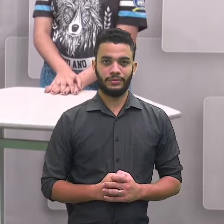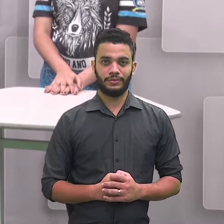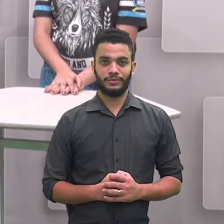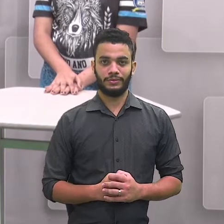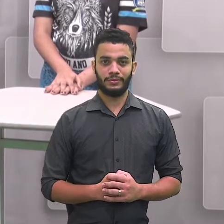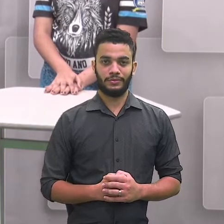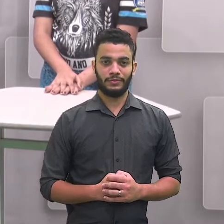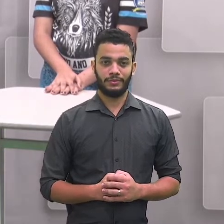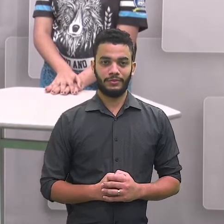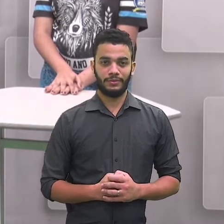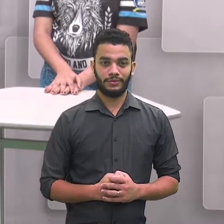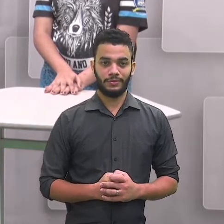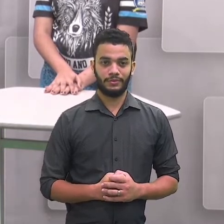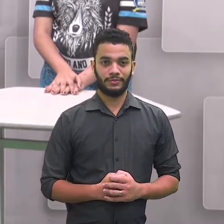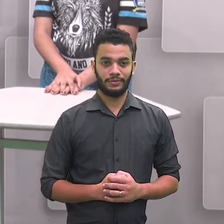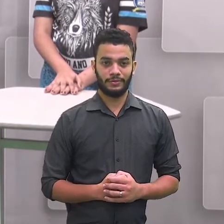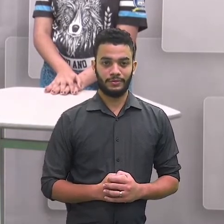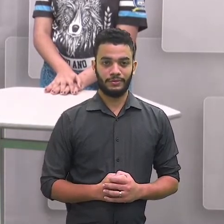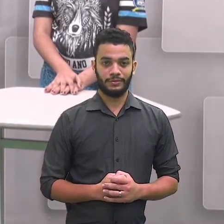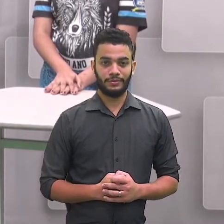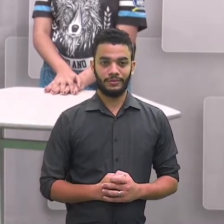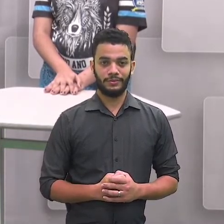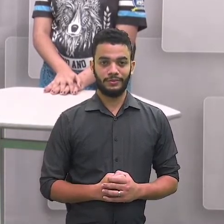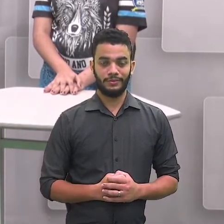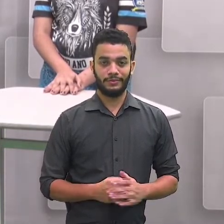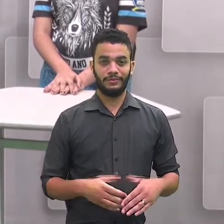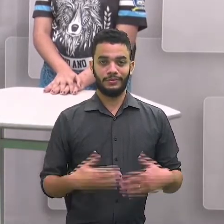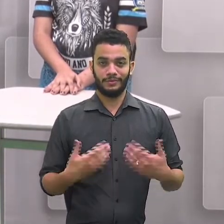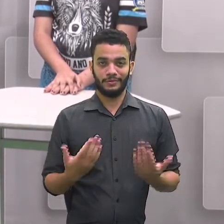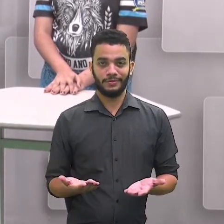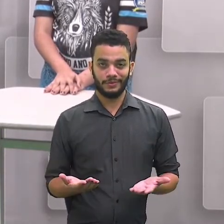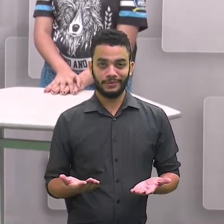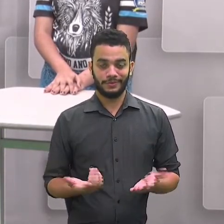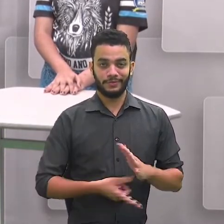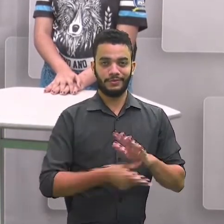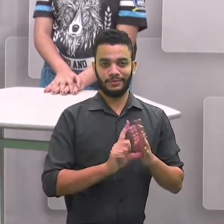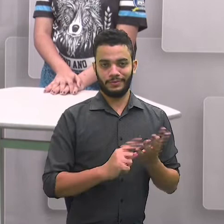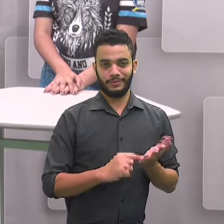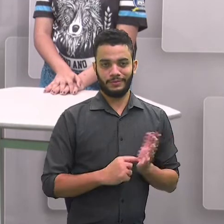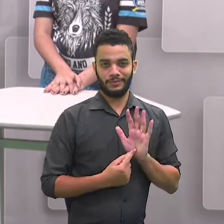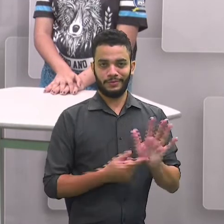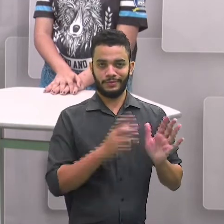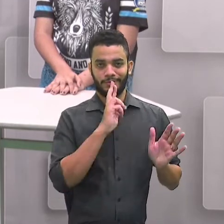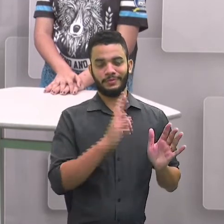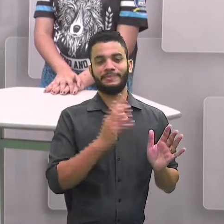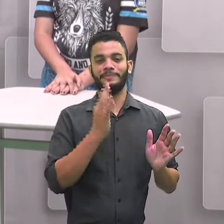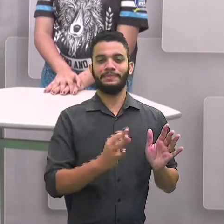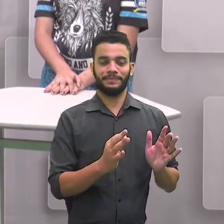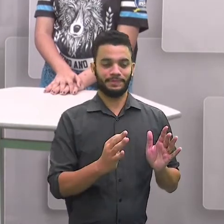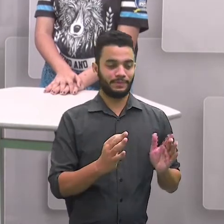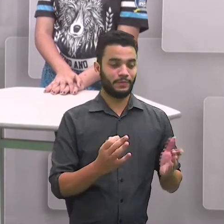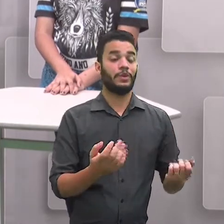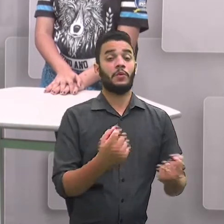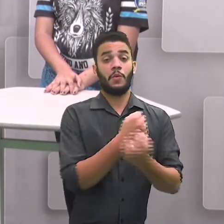Antes de eu falar o resultado, eu vou mandar aí um abraço pra Elaine Cristina